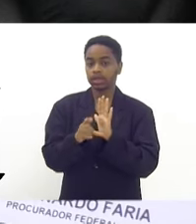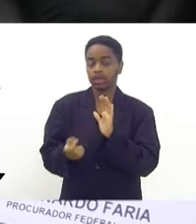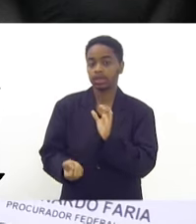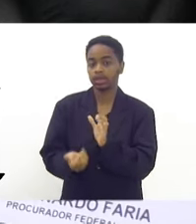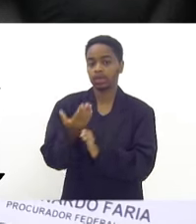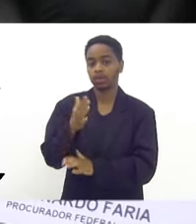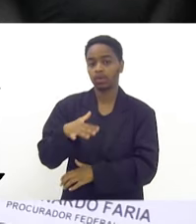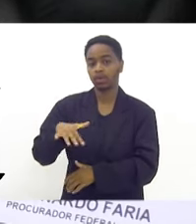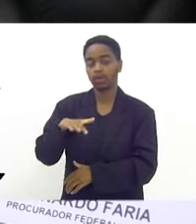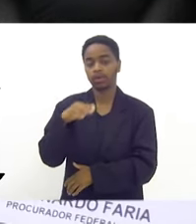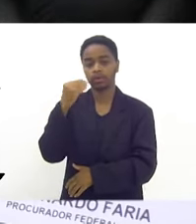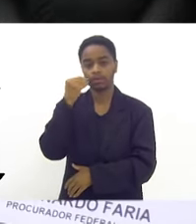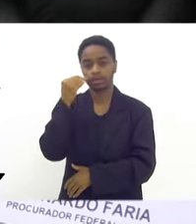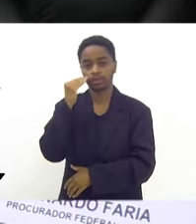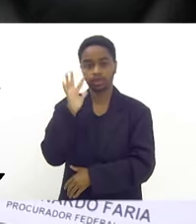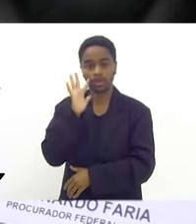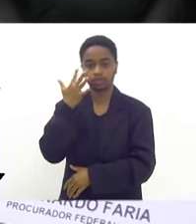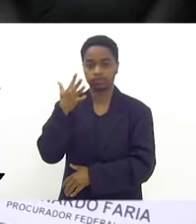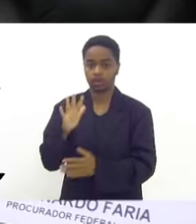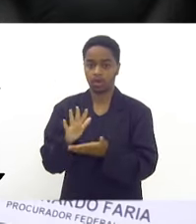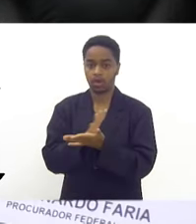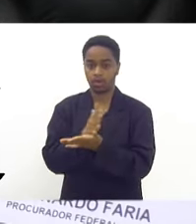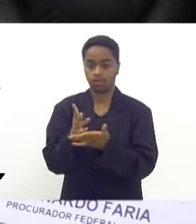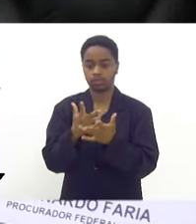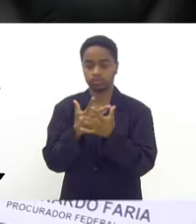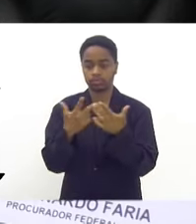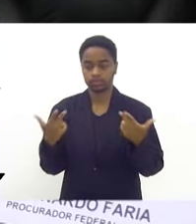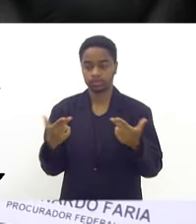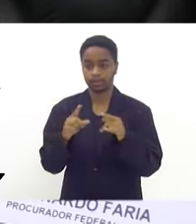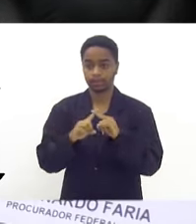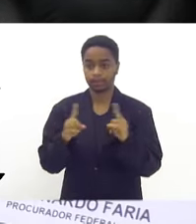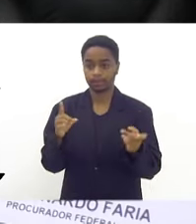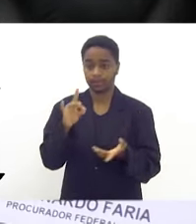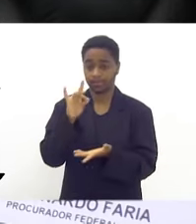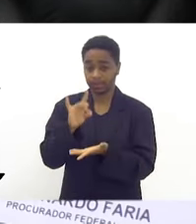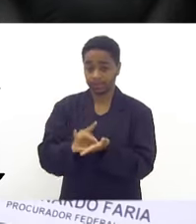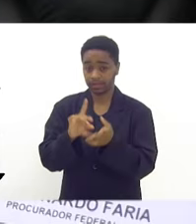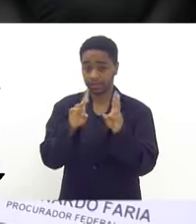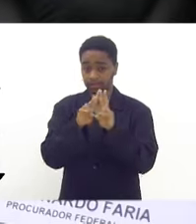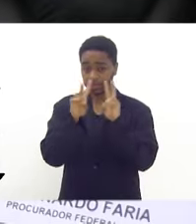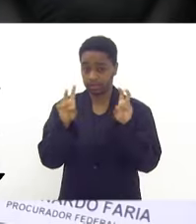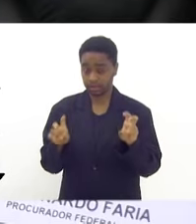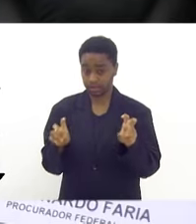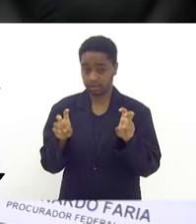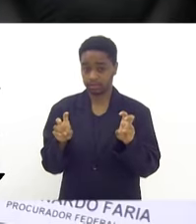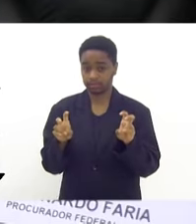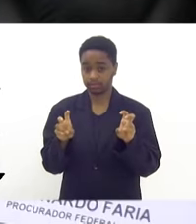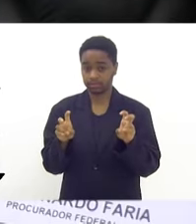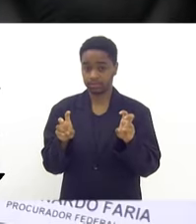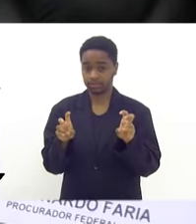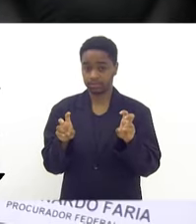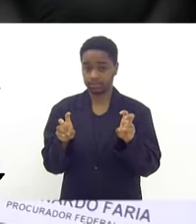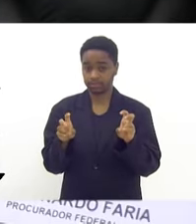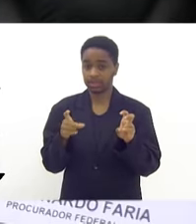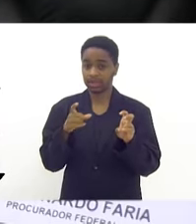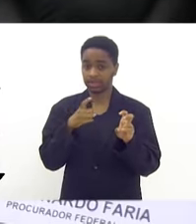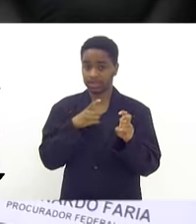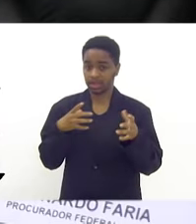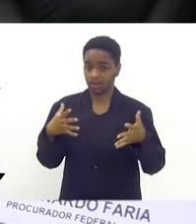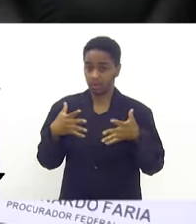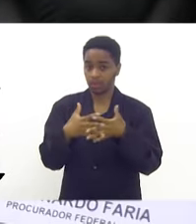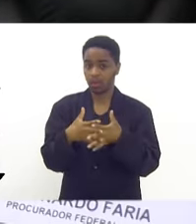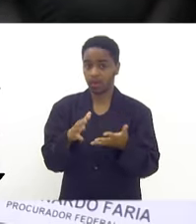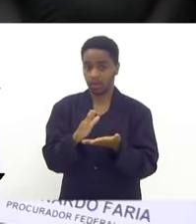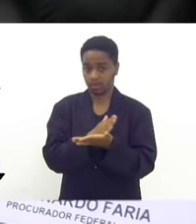questões para tentar sanar algumas competências Mas de fato o temp da competência ele ainda tem algumas complexidades que são